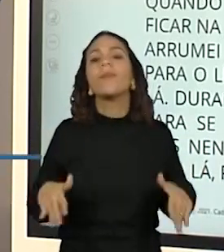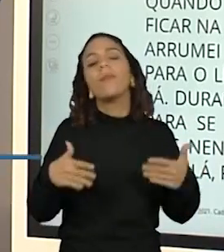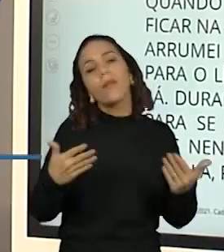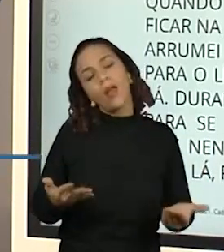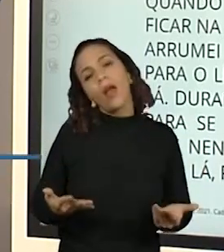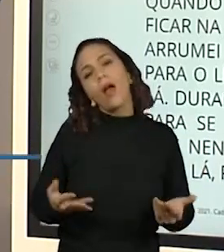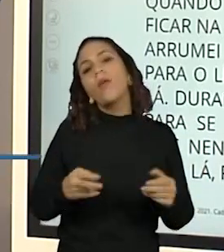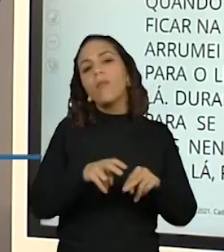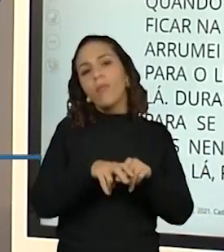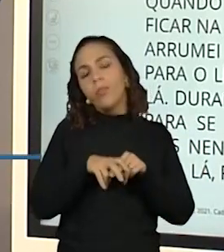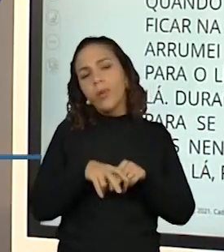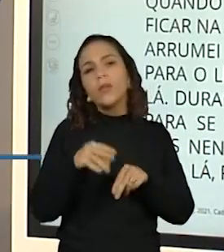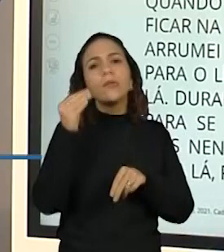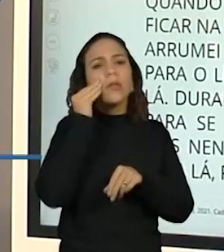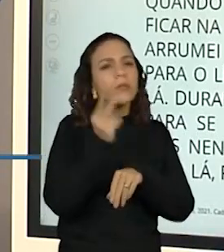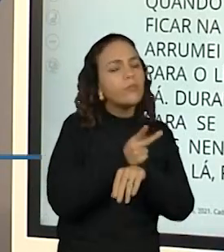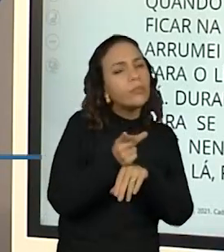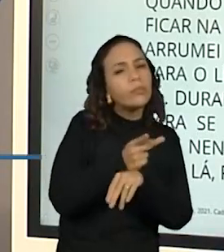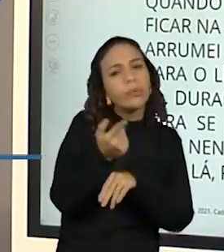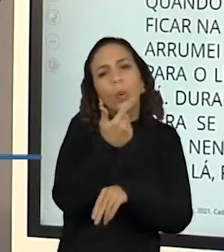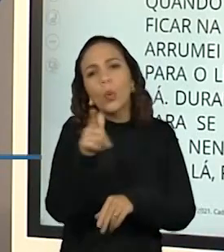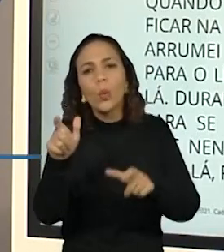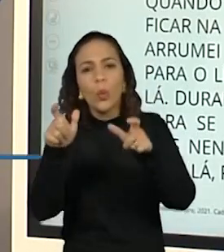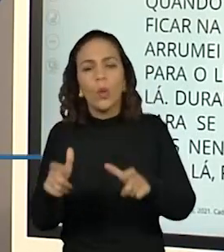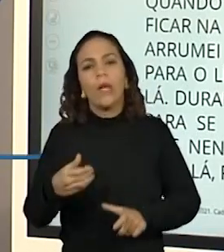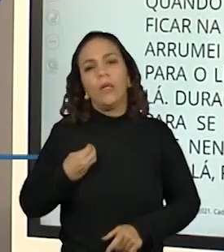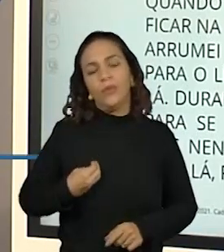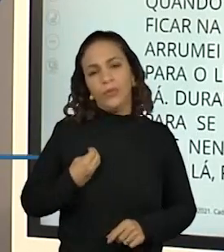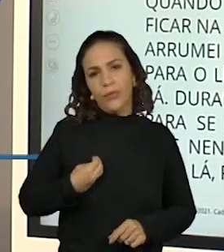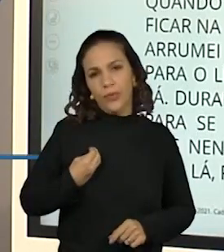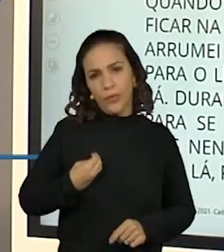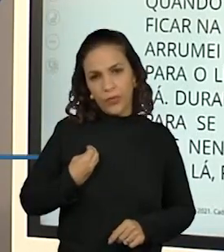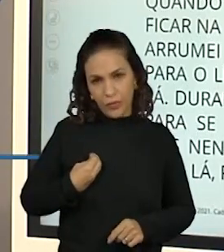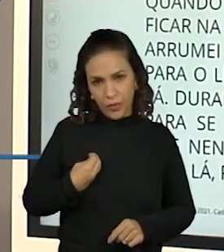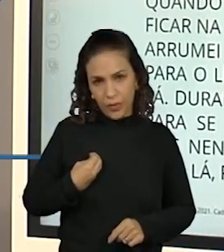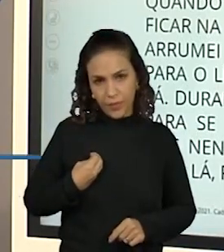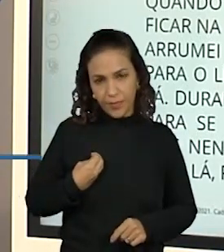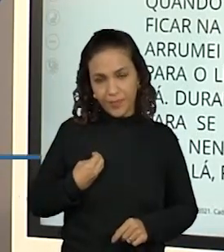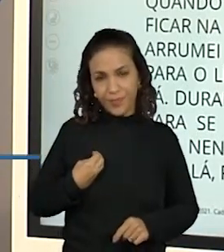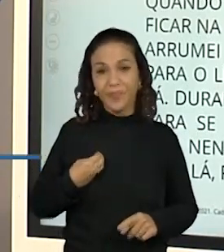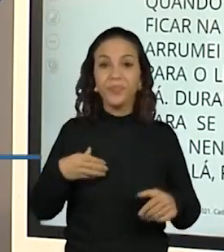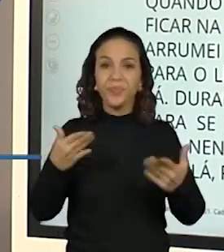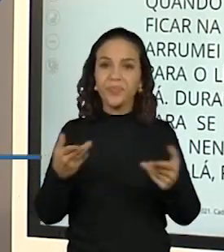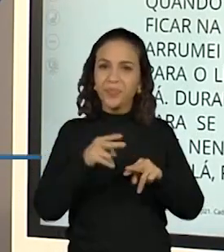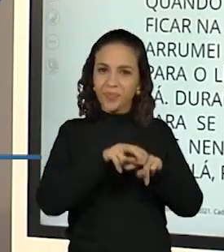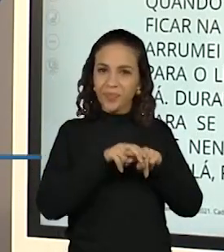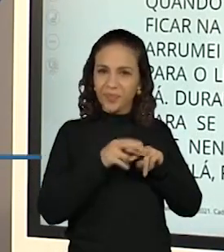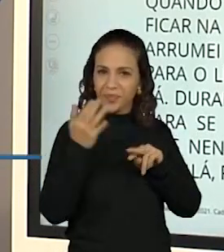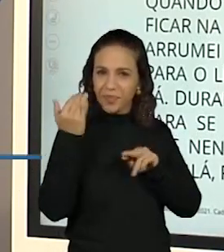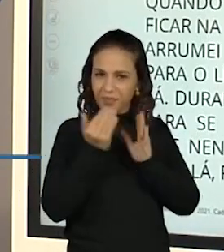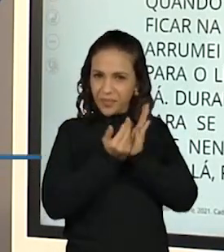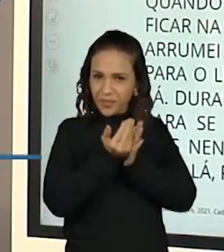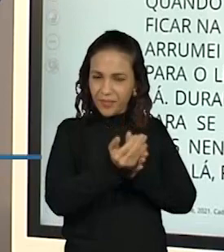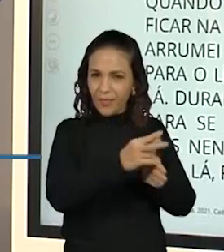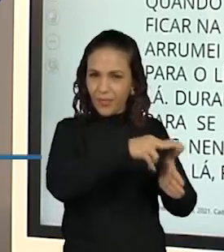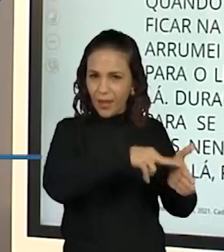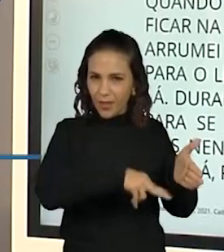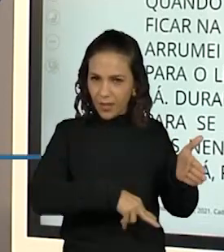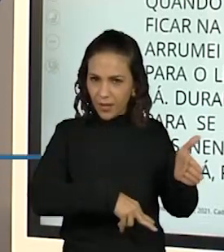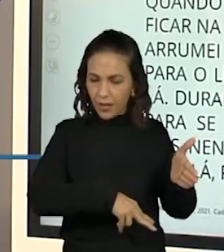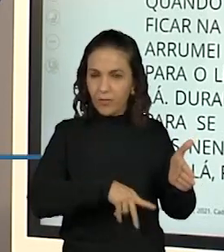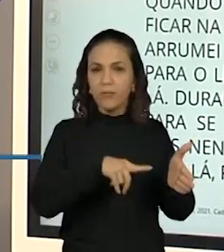a buscar um outro lugar para viver. Por isso, fizemos a leitura no início e entendemos